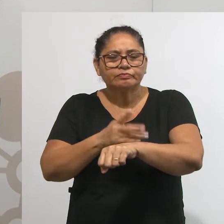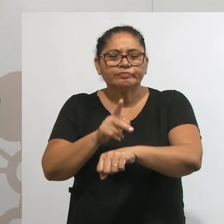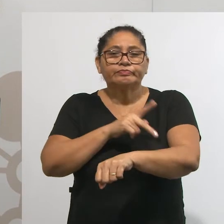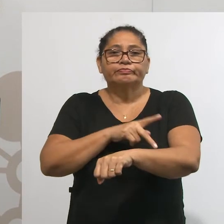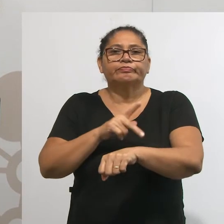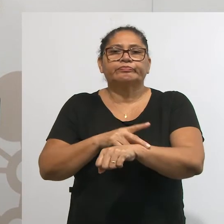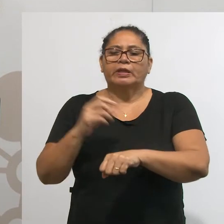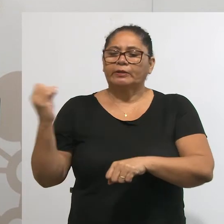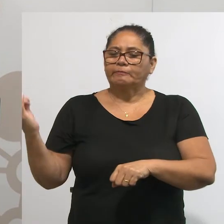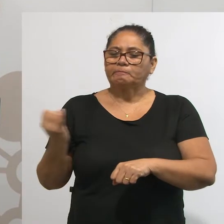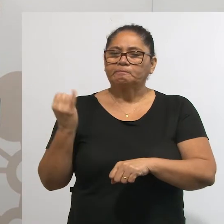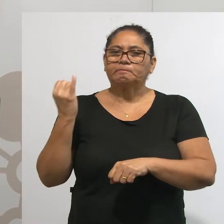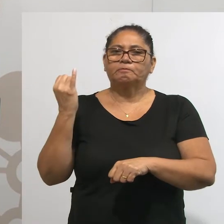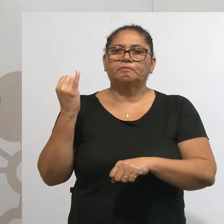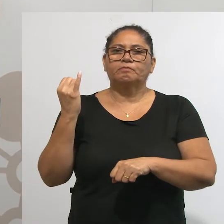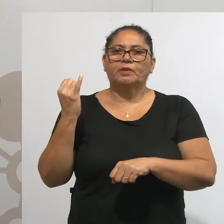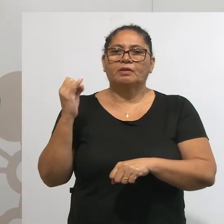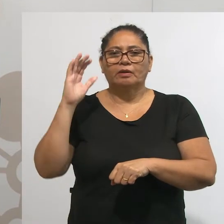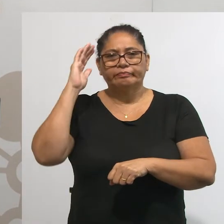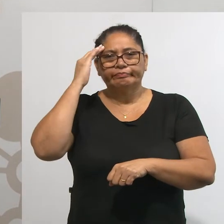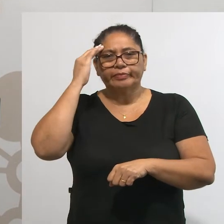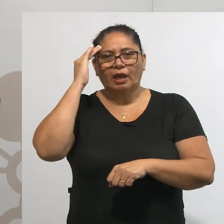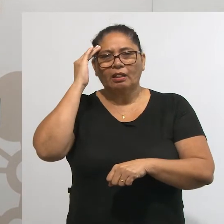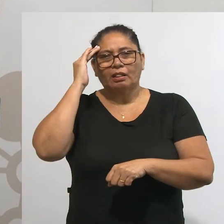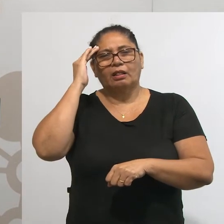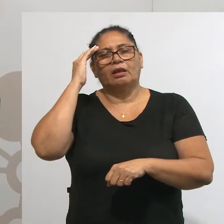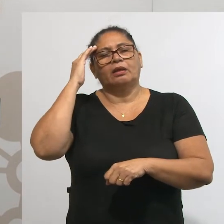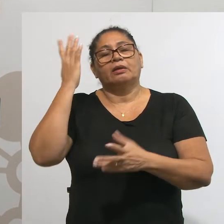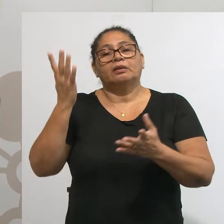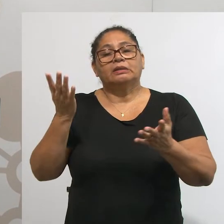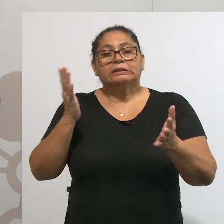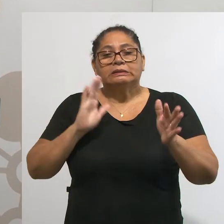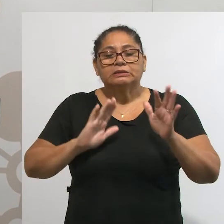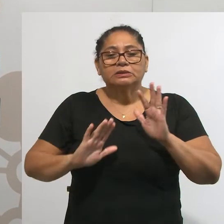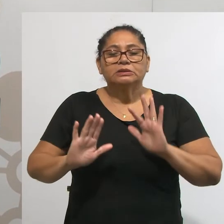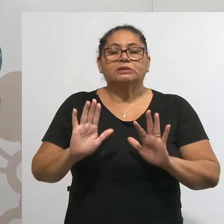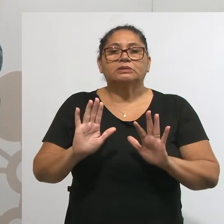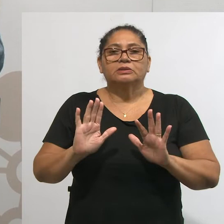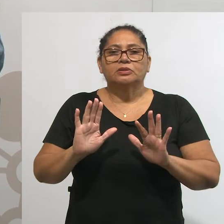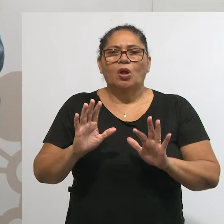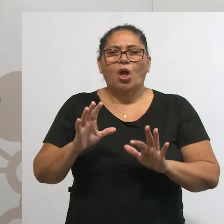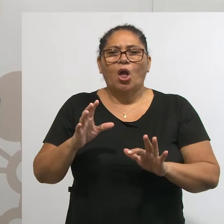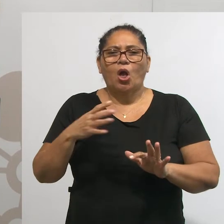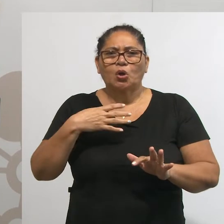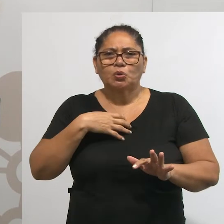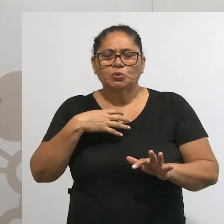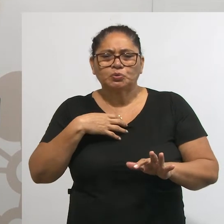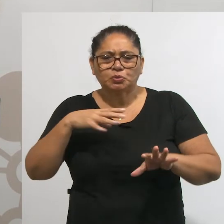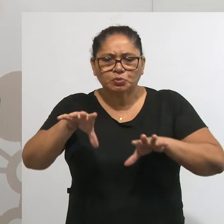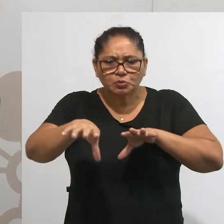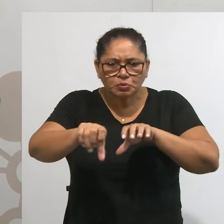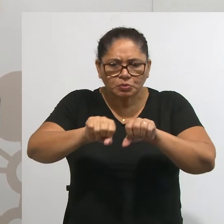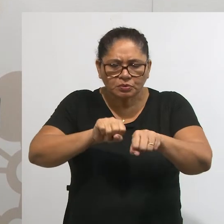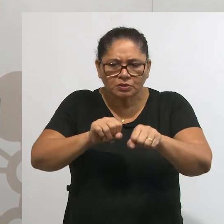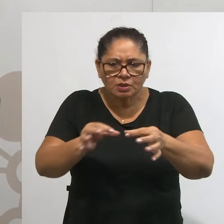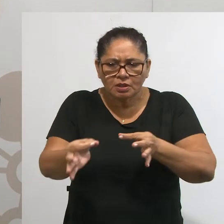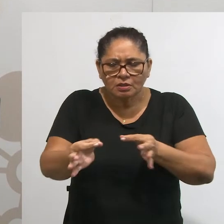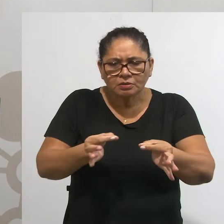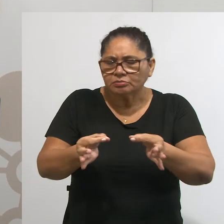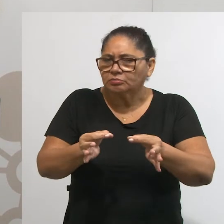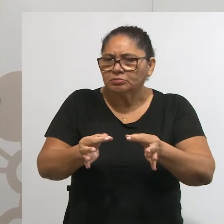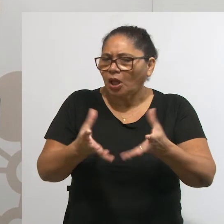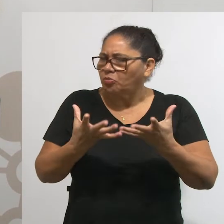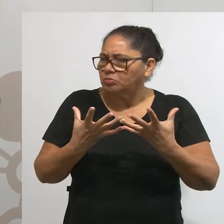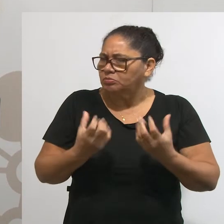prática pedagógica é fundamental. Mas eu também compreendo que muitas vezes a forma como a educação está